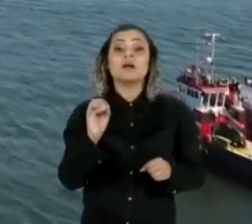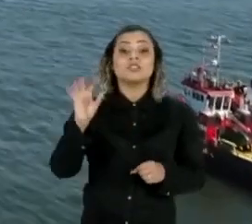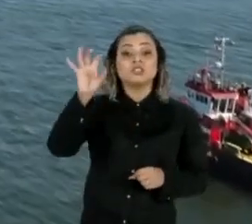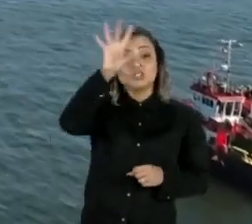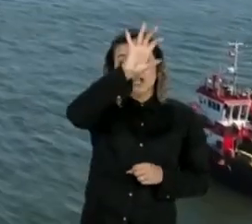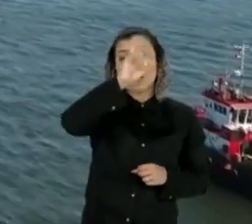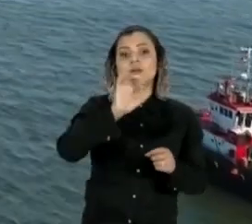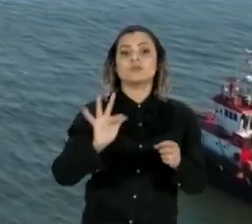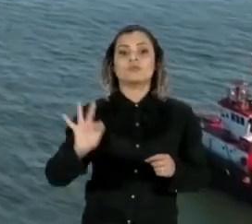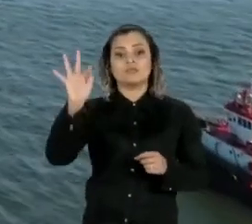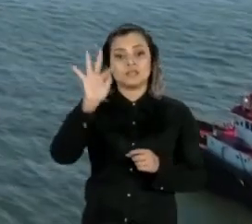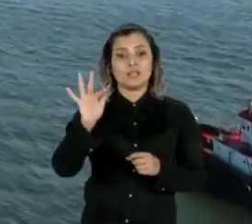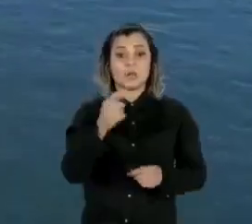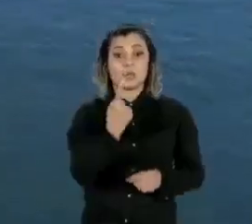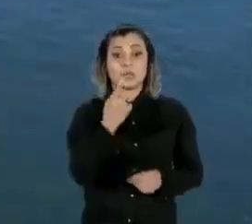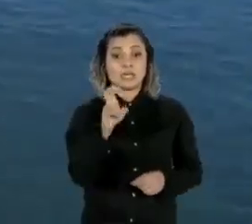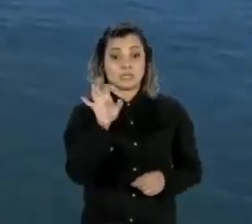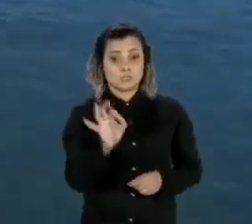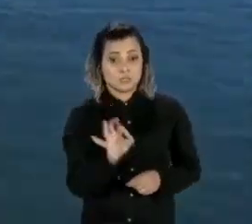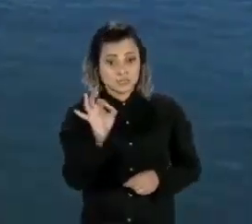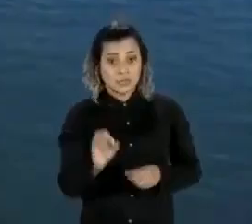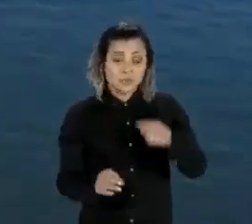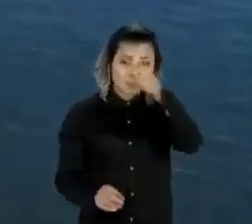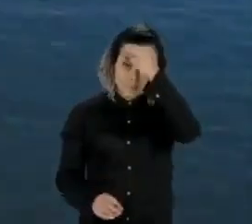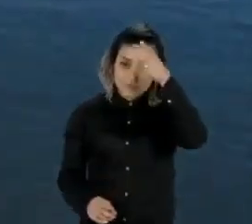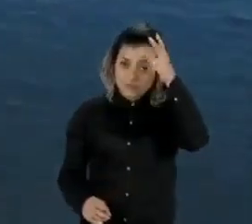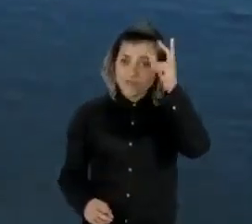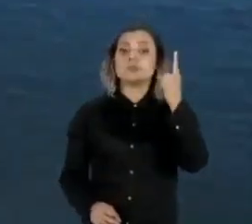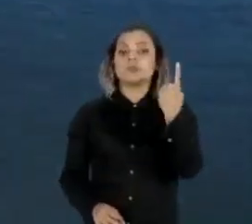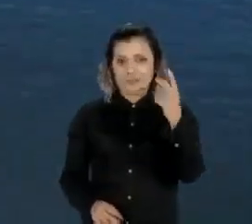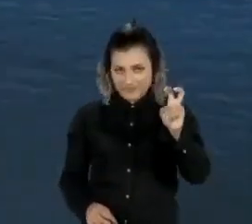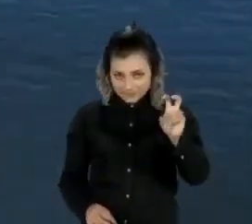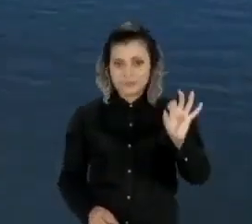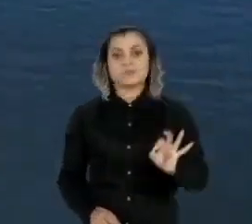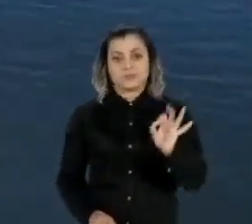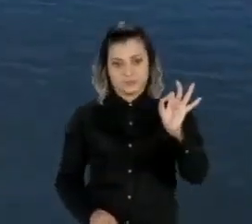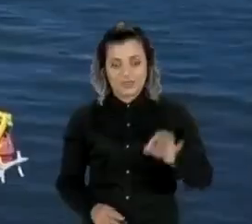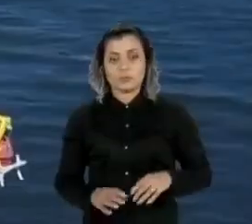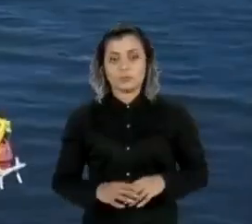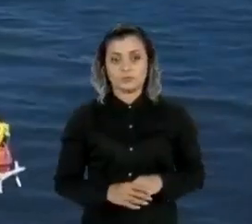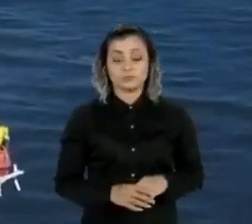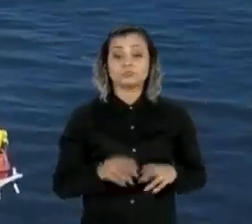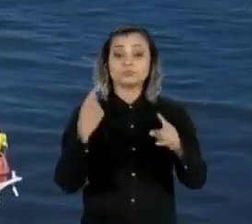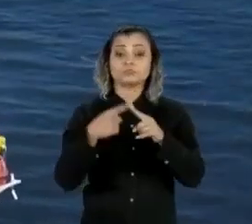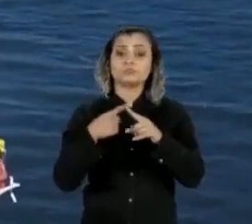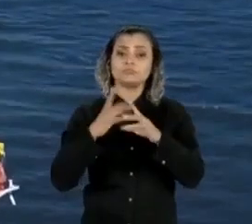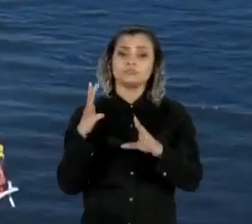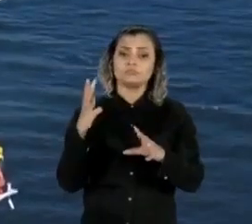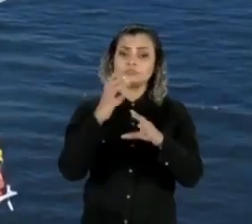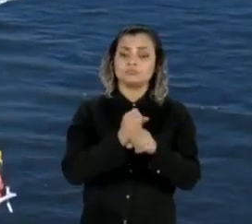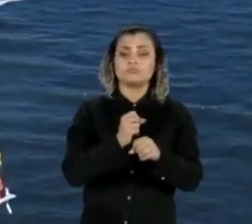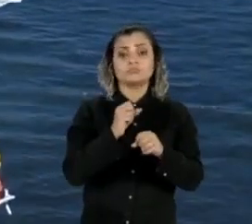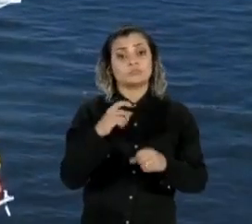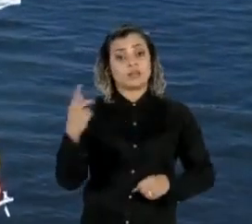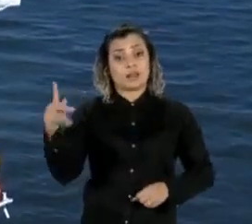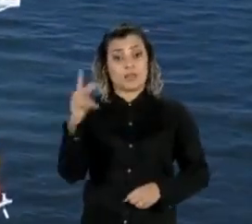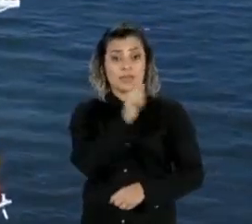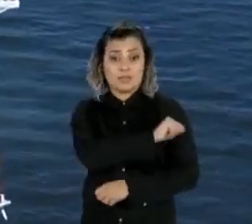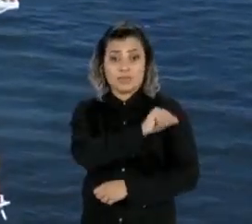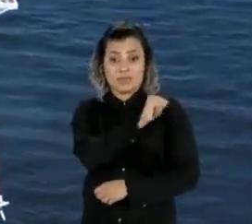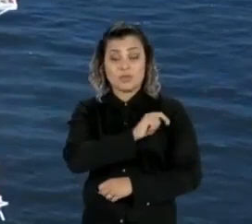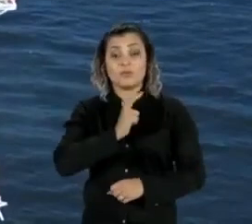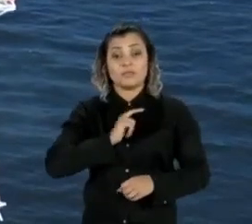Distrito Federal com 15% e os municípios também com 15%. Por ter as maiores jazidas, o estado do Rio de Janeiro terá